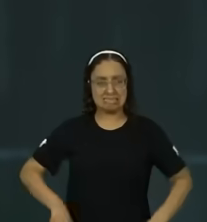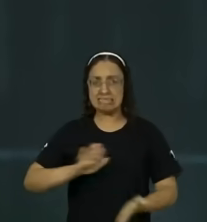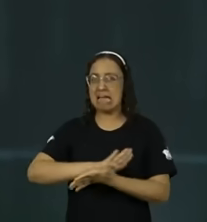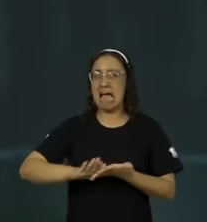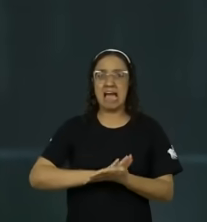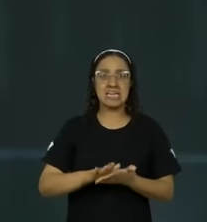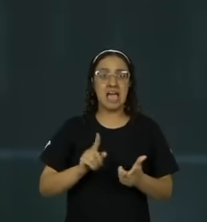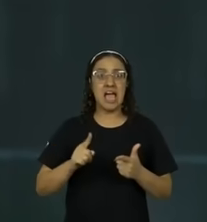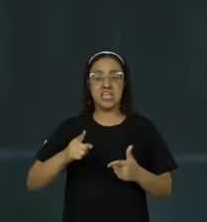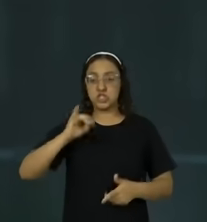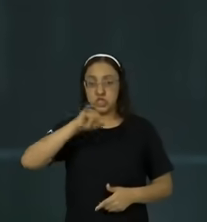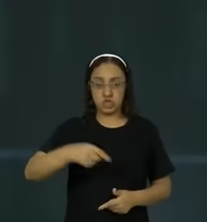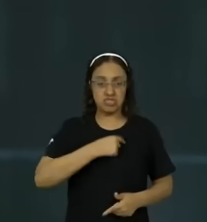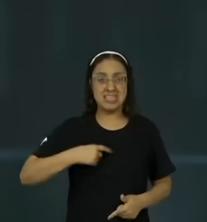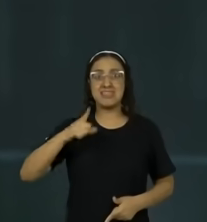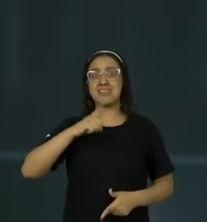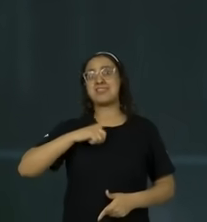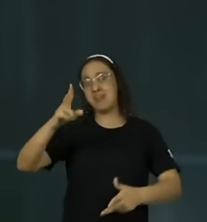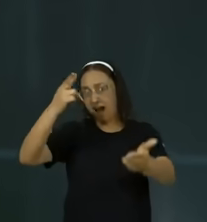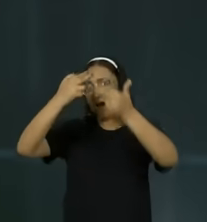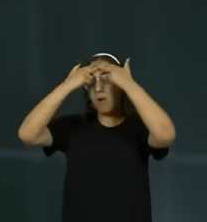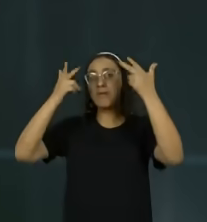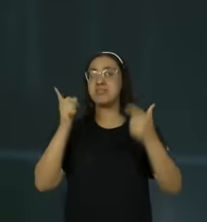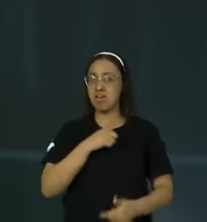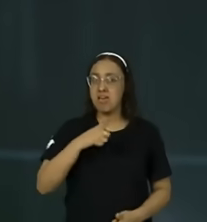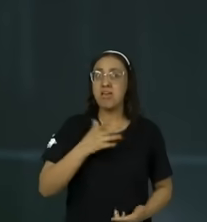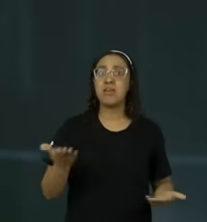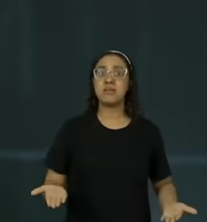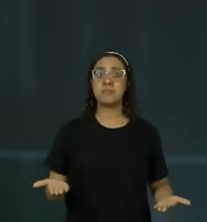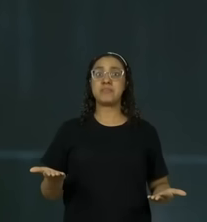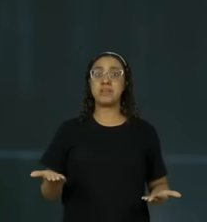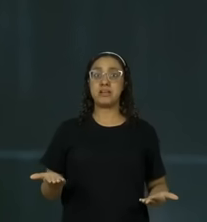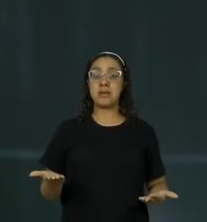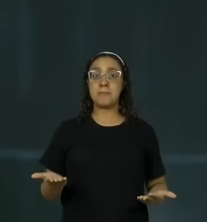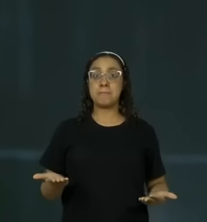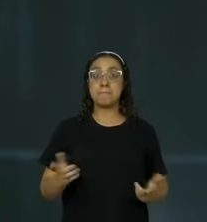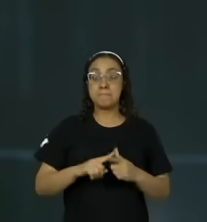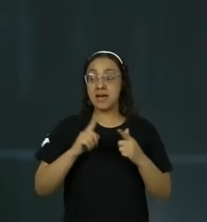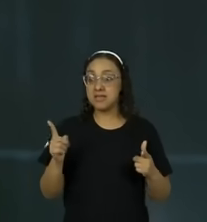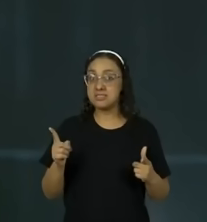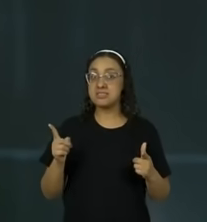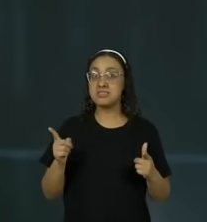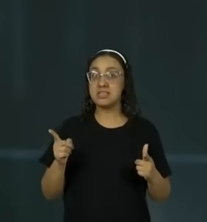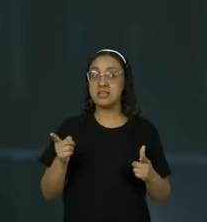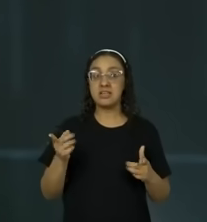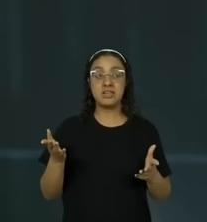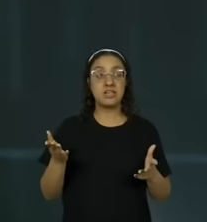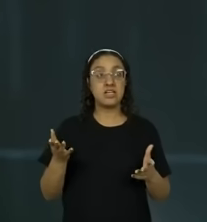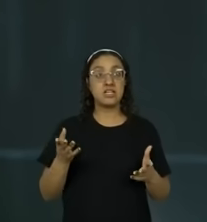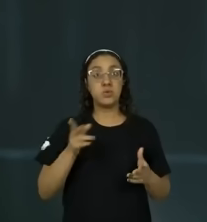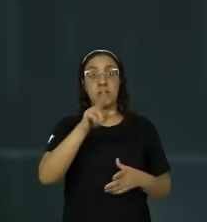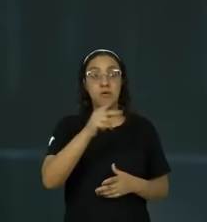apresenta a ele é um trauma pipocando. Alguns vão dizer: olha, você é um sonhador, mas olha quem tentou fazer com o seu sonho. Escute